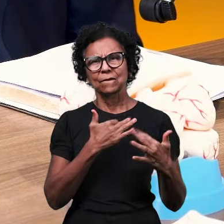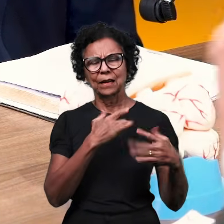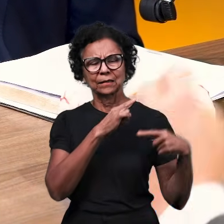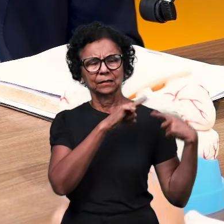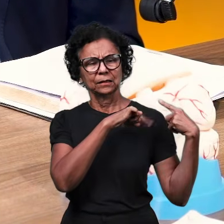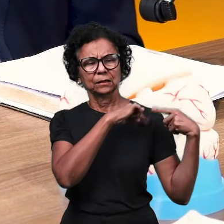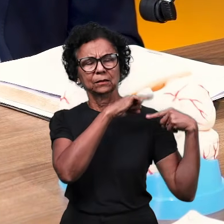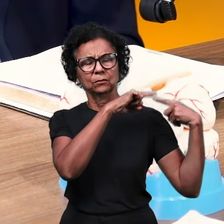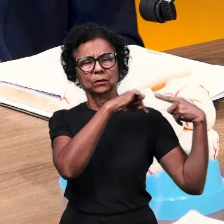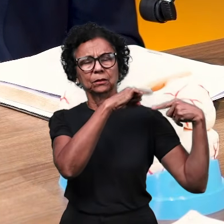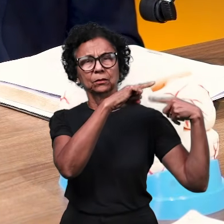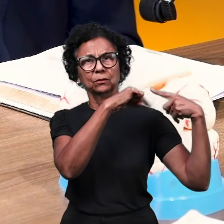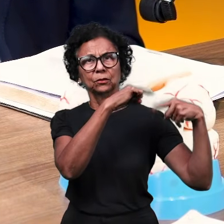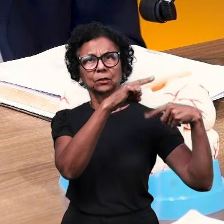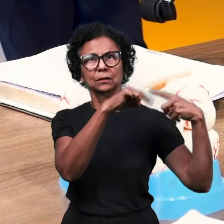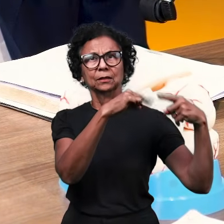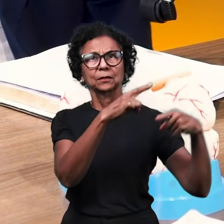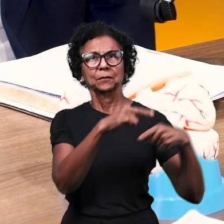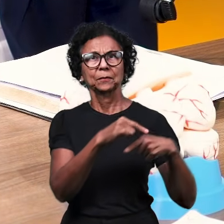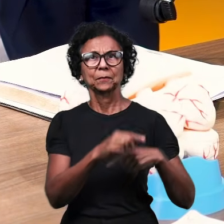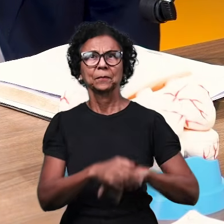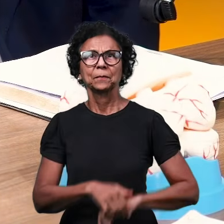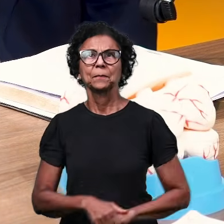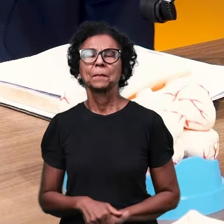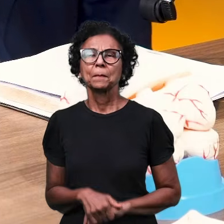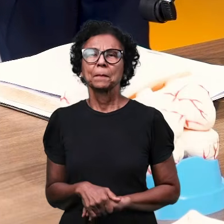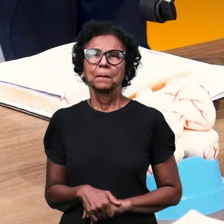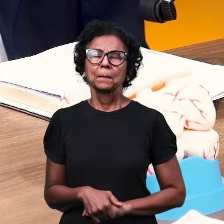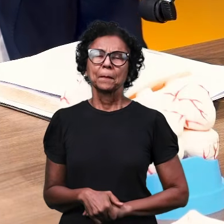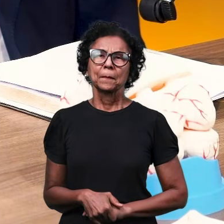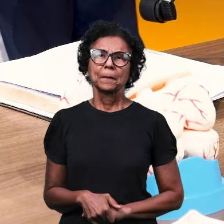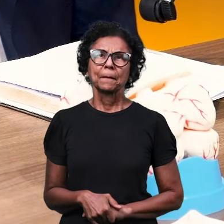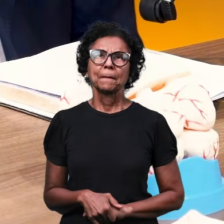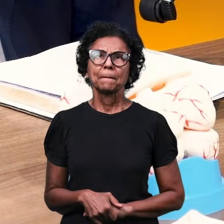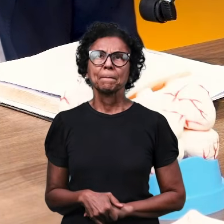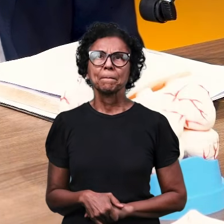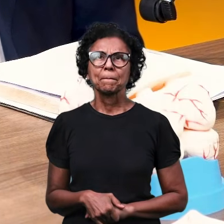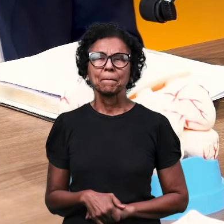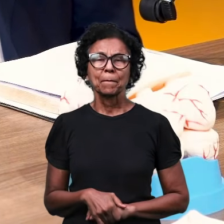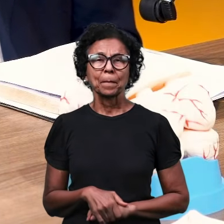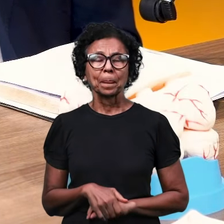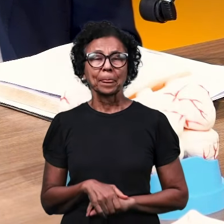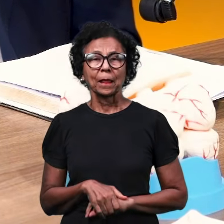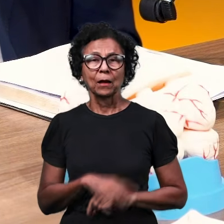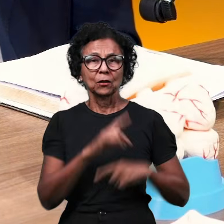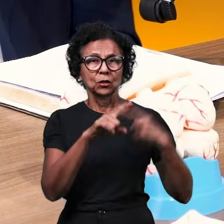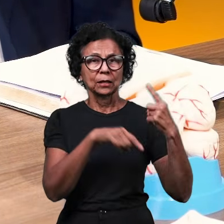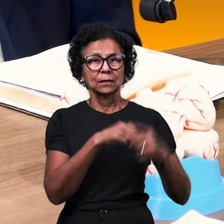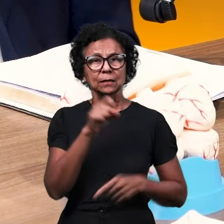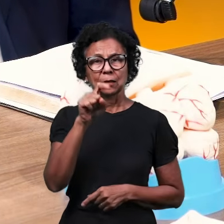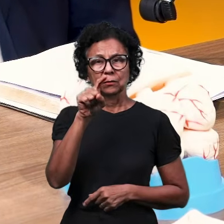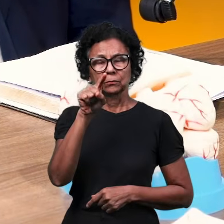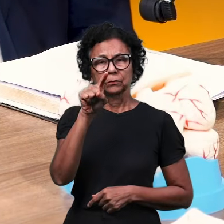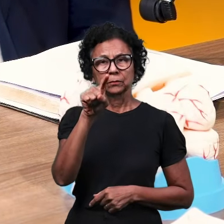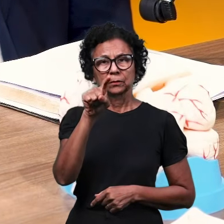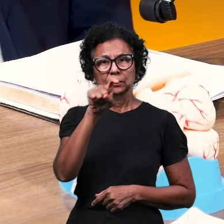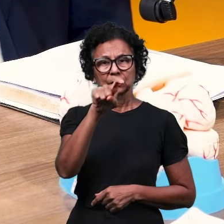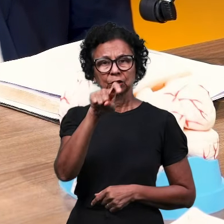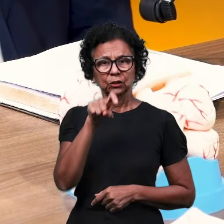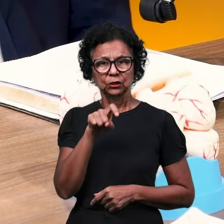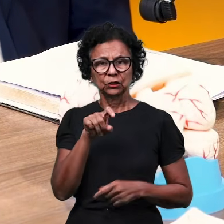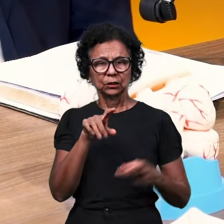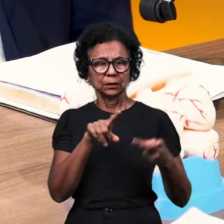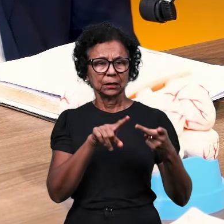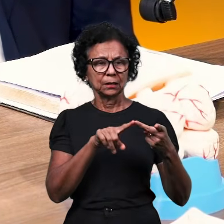X, que provavelmente é a nossa geração. Sim. Vem a Y, que começa de uma maneira